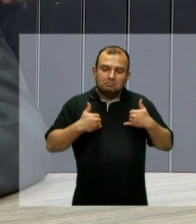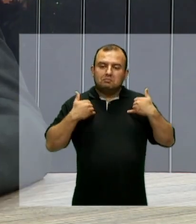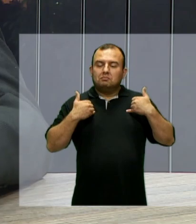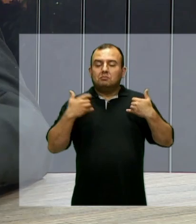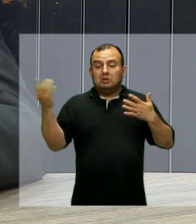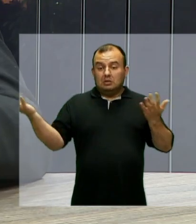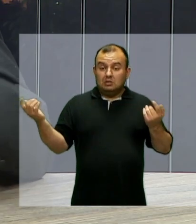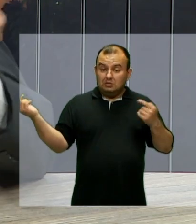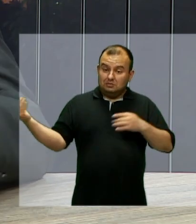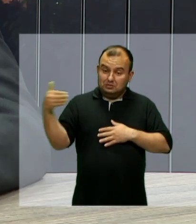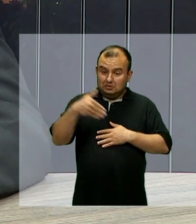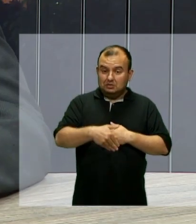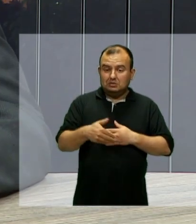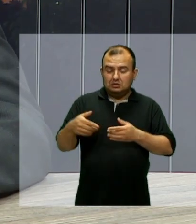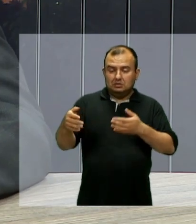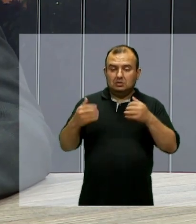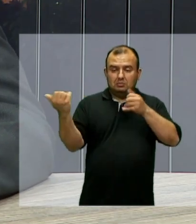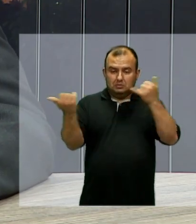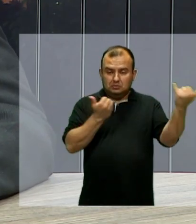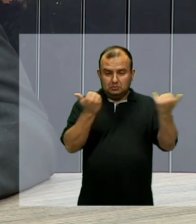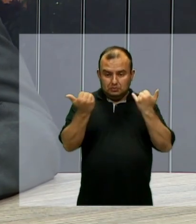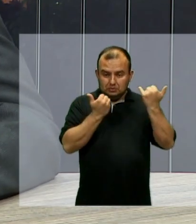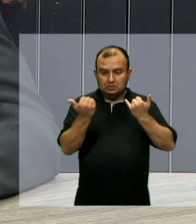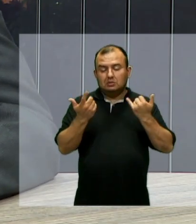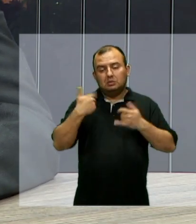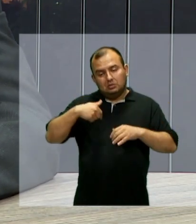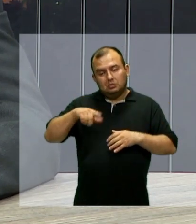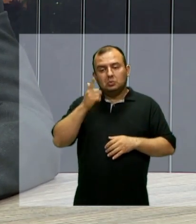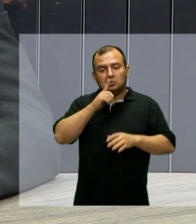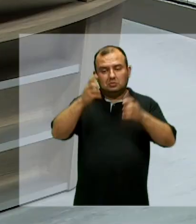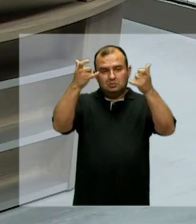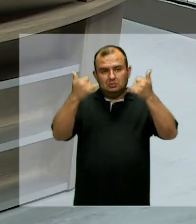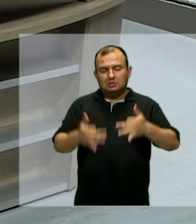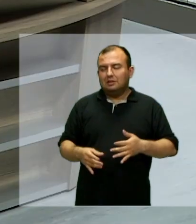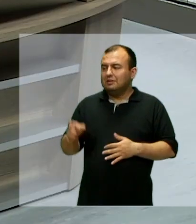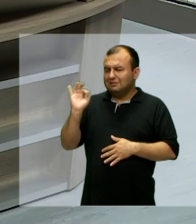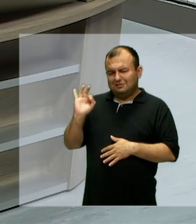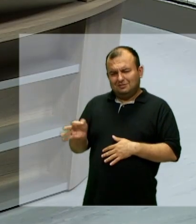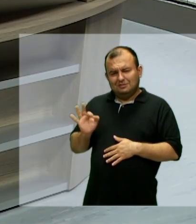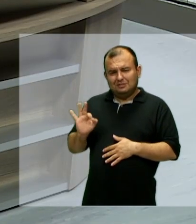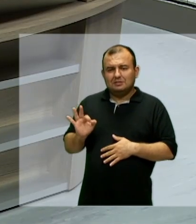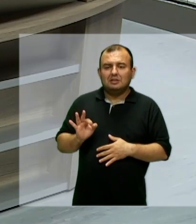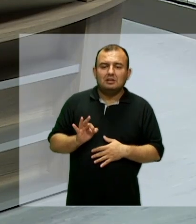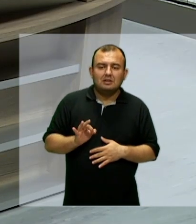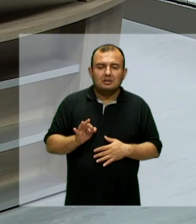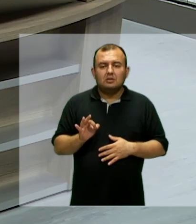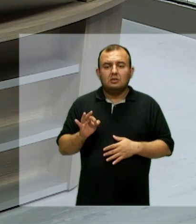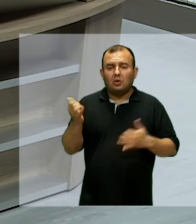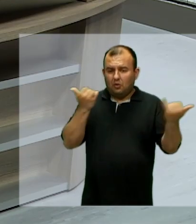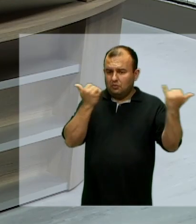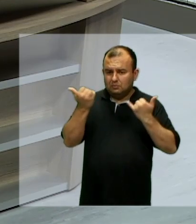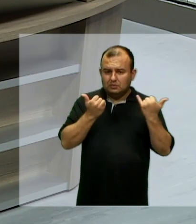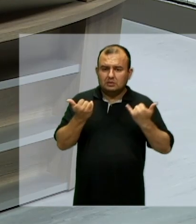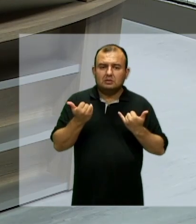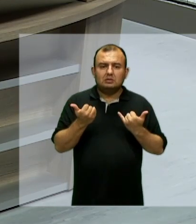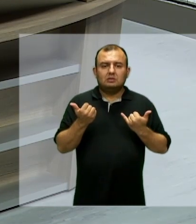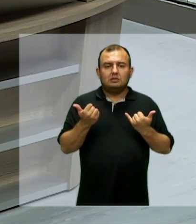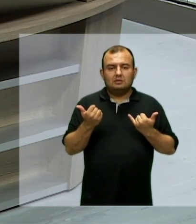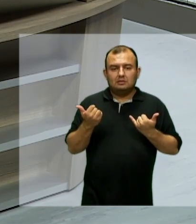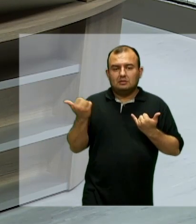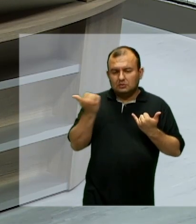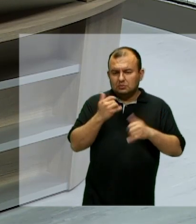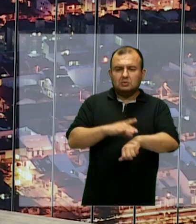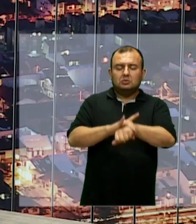poder estar colaborando com algum tipo de informação que esteja ao meu alcance. Eu tenho certeza que informação é que e